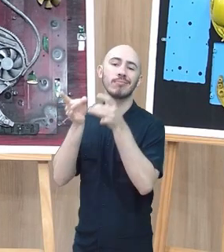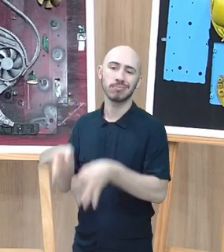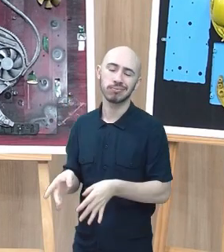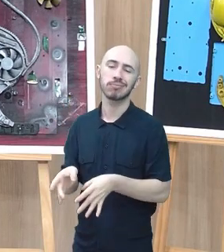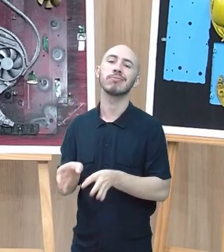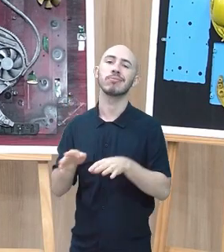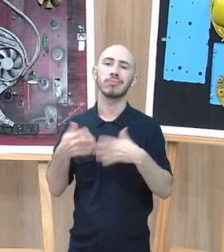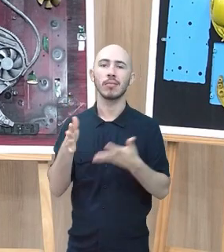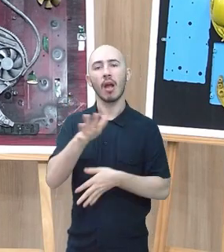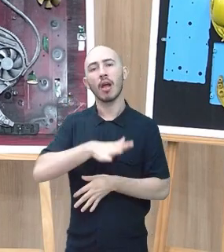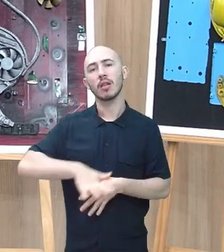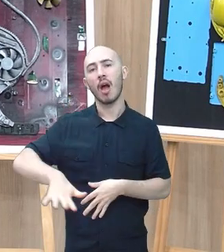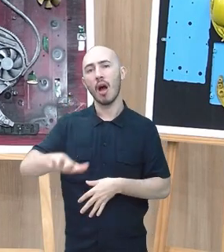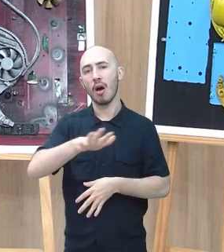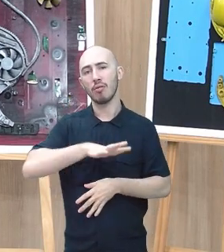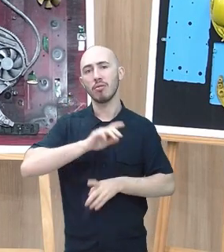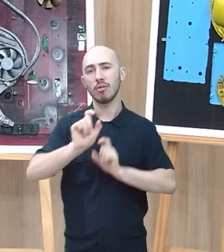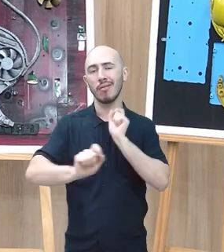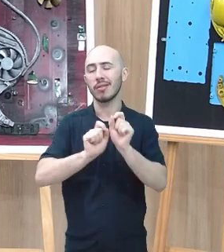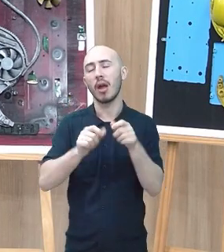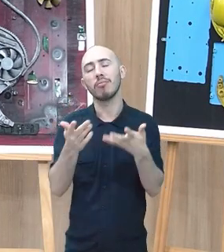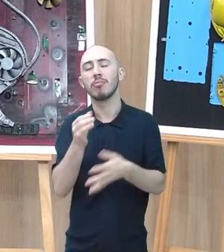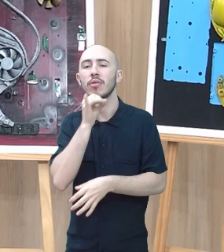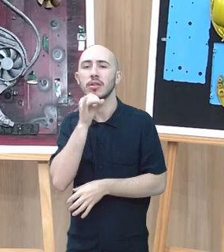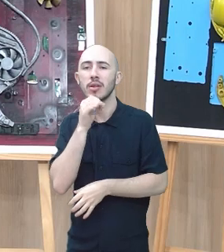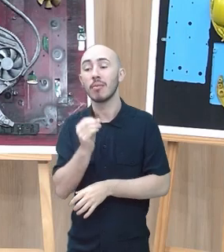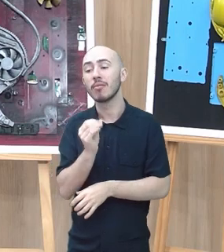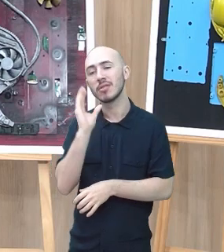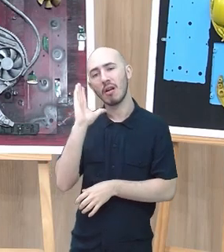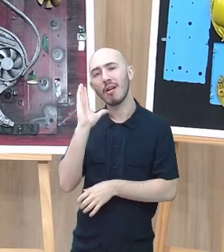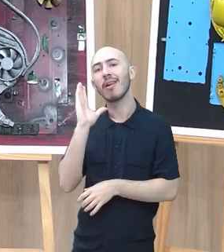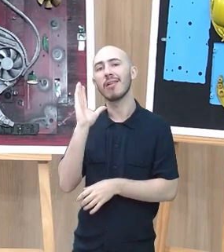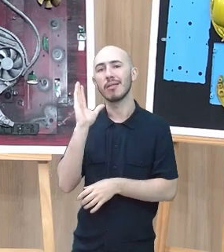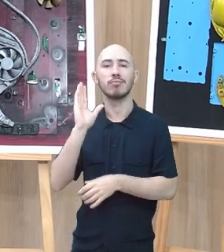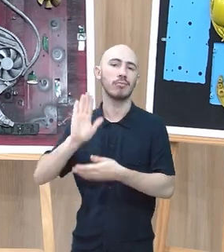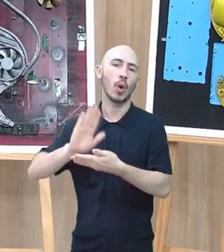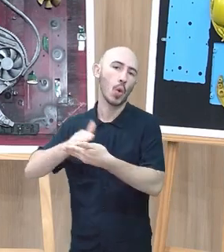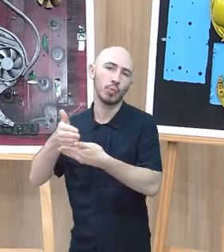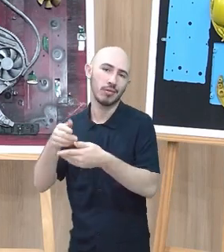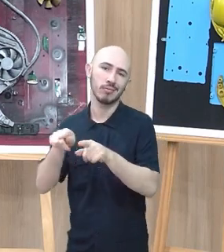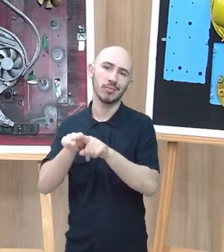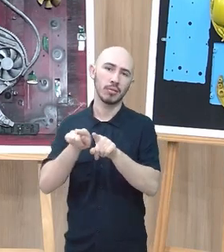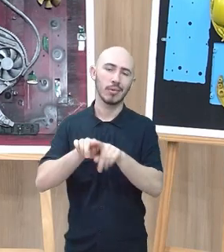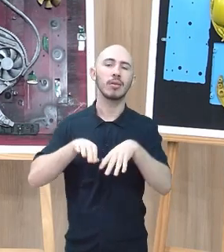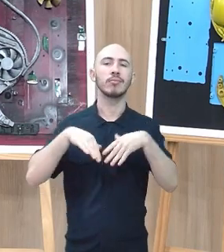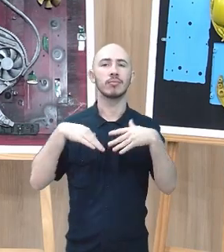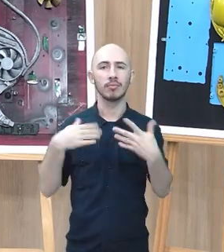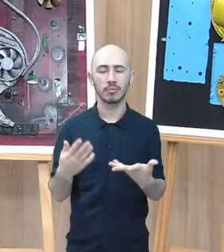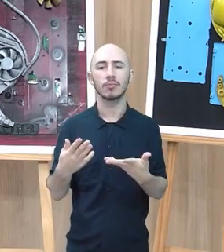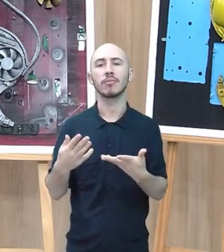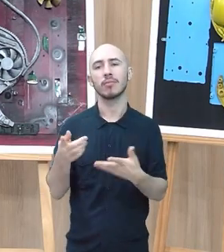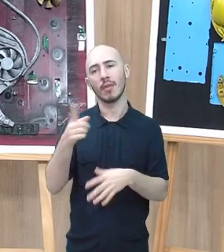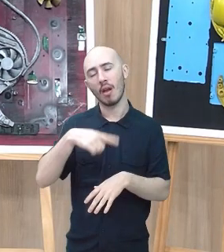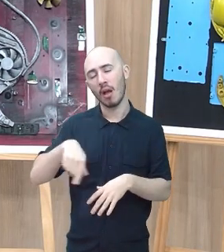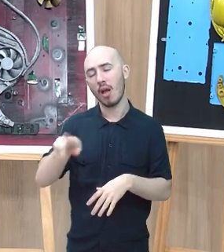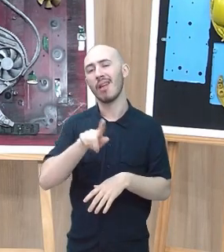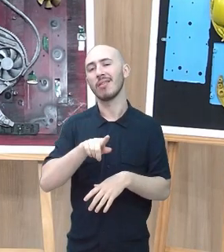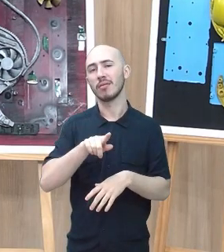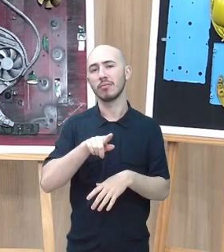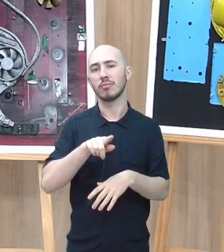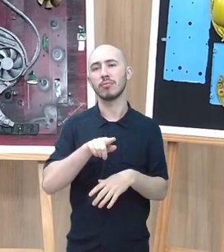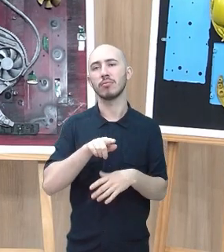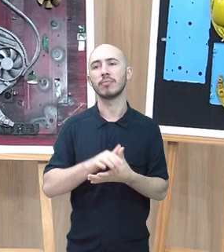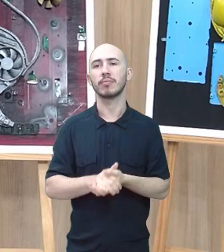oriundos, né, vindos de celulares, enfim, computador, são os resíduos